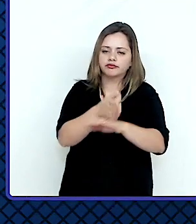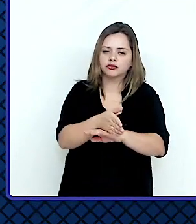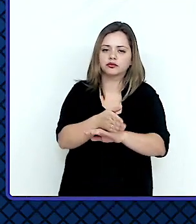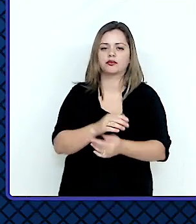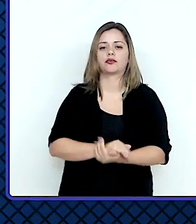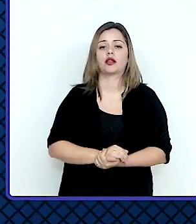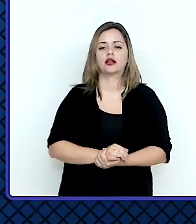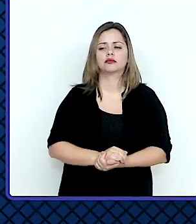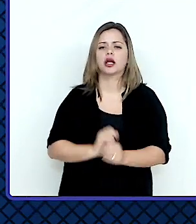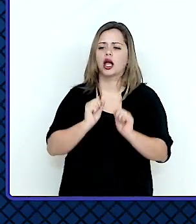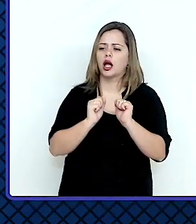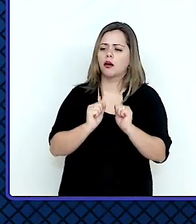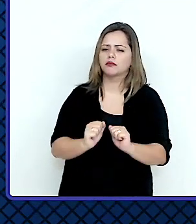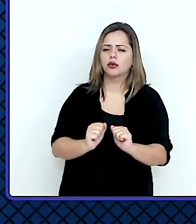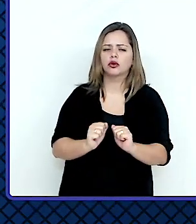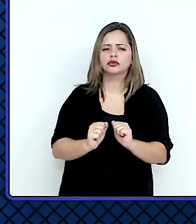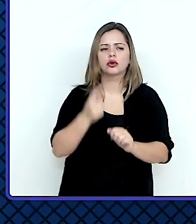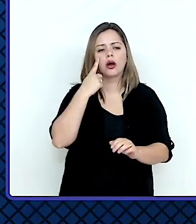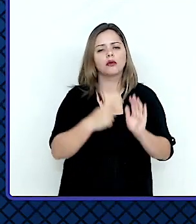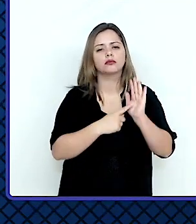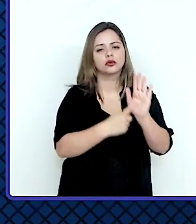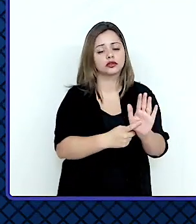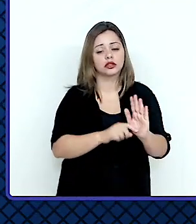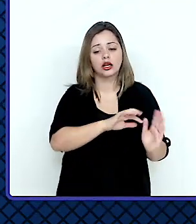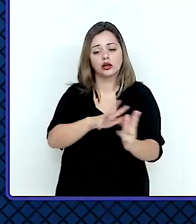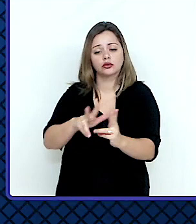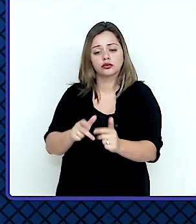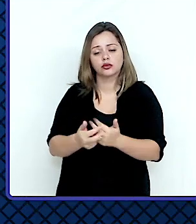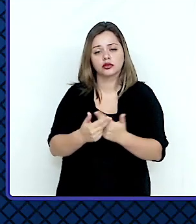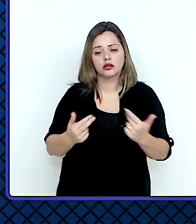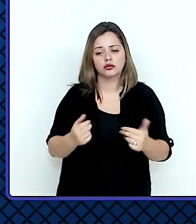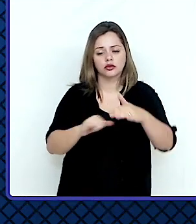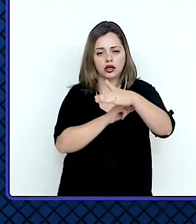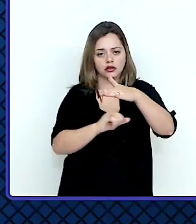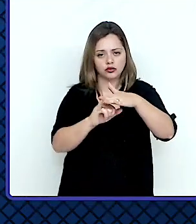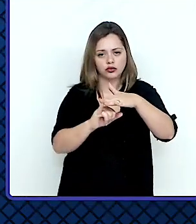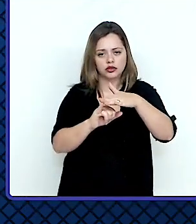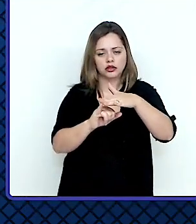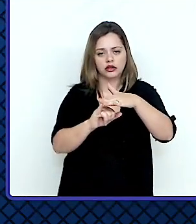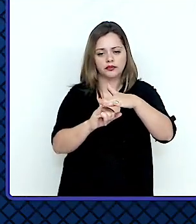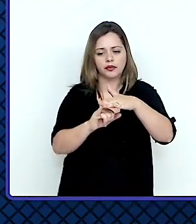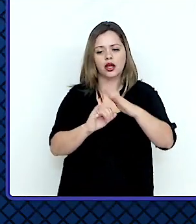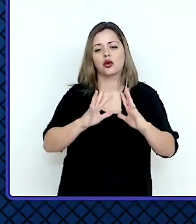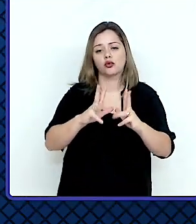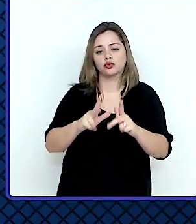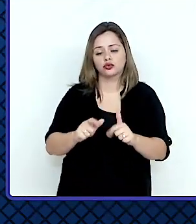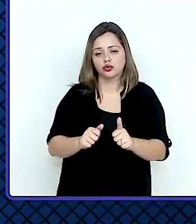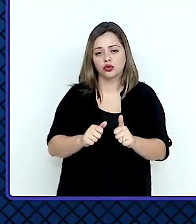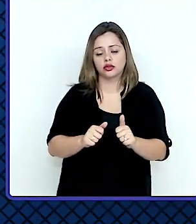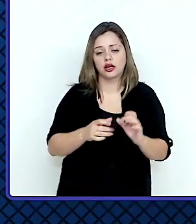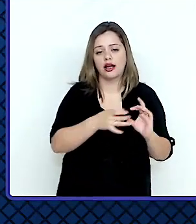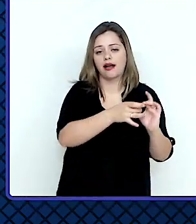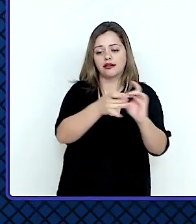É possível articular essas demandas atuais da indústria com as negociações em curso da Aliança do